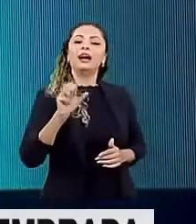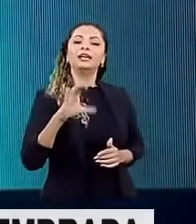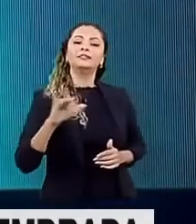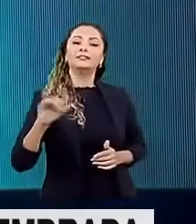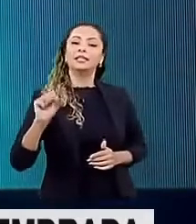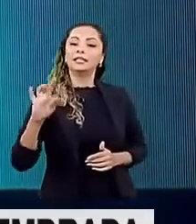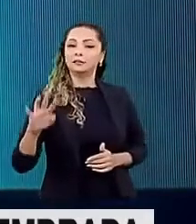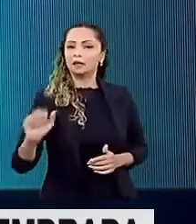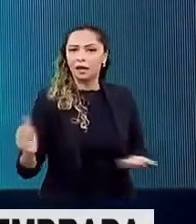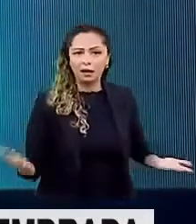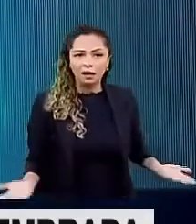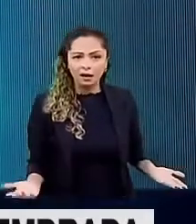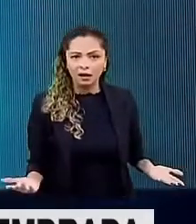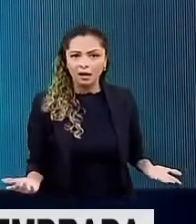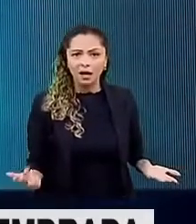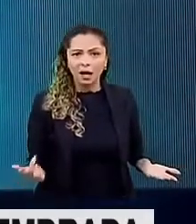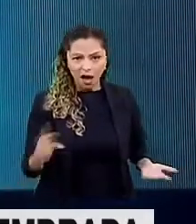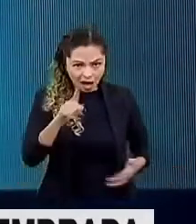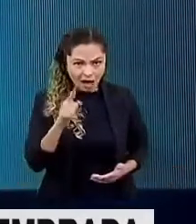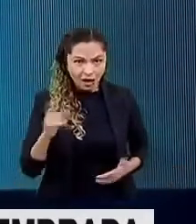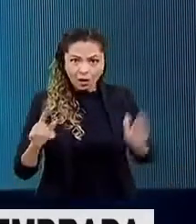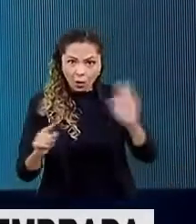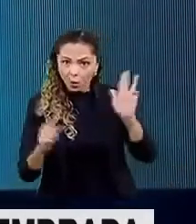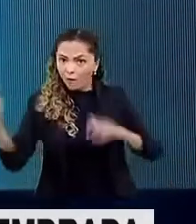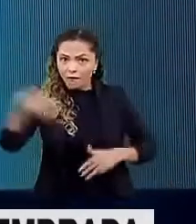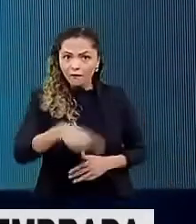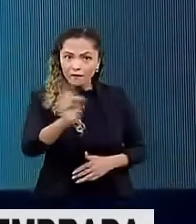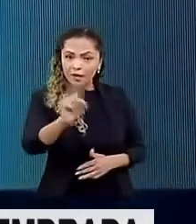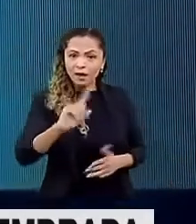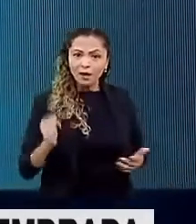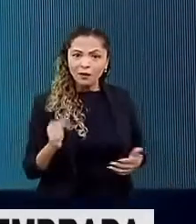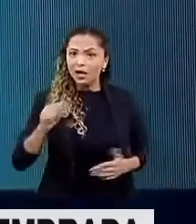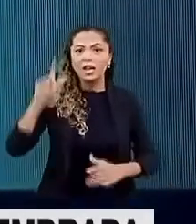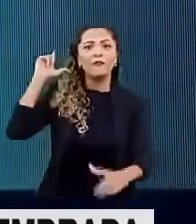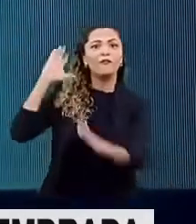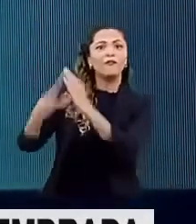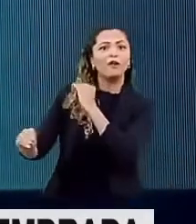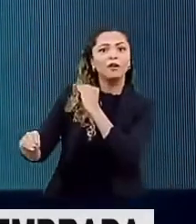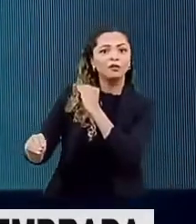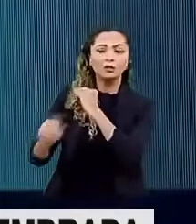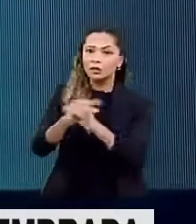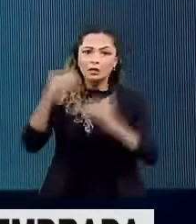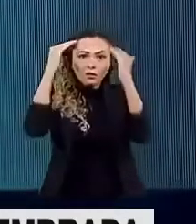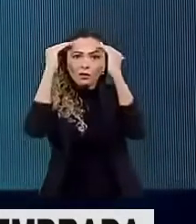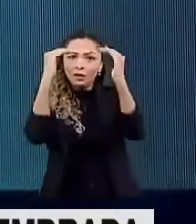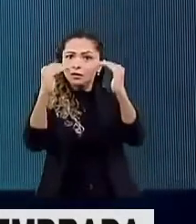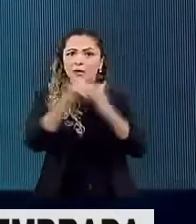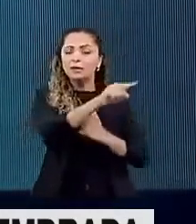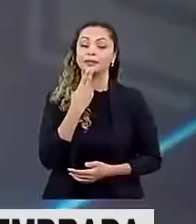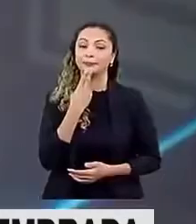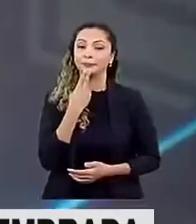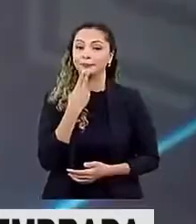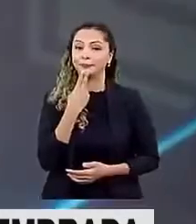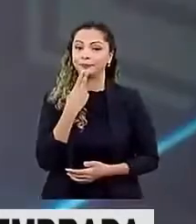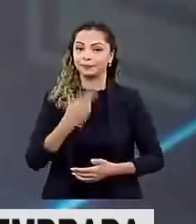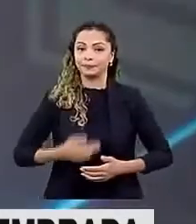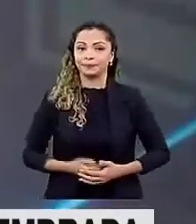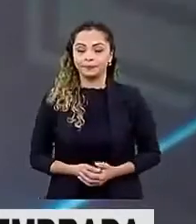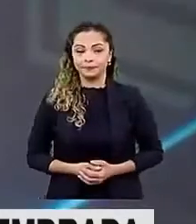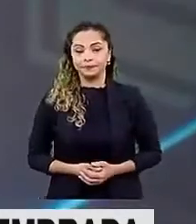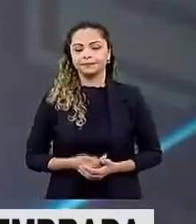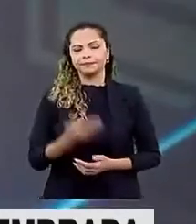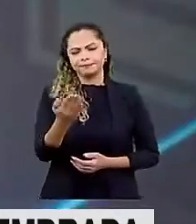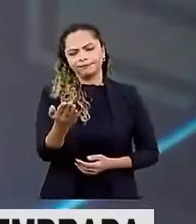foge, desrespeitando você, desrespeitando a todos nós, porque ou já ganhou ou não tem como explicar. Candidato Ciro,